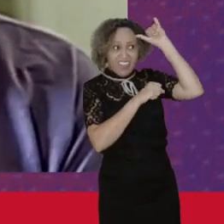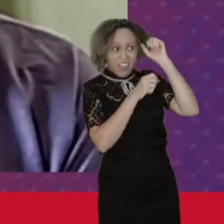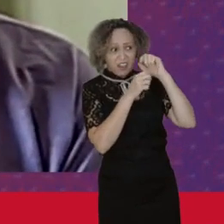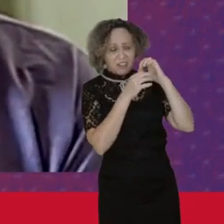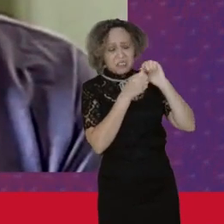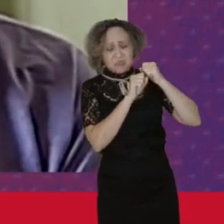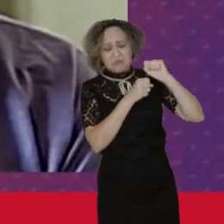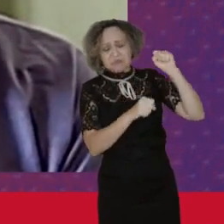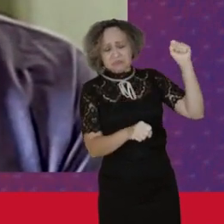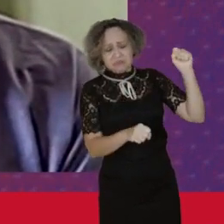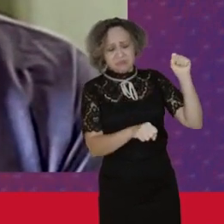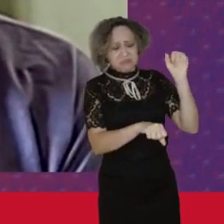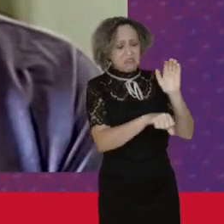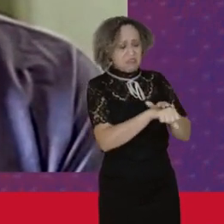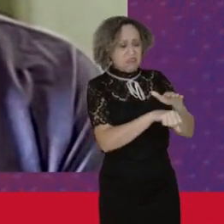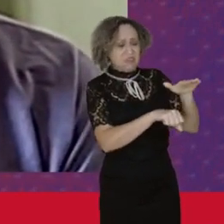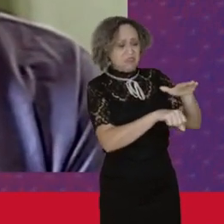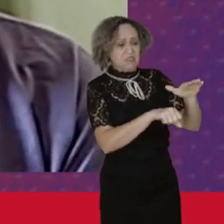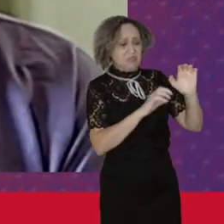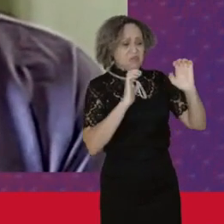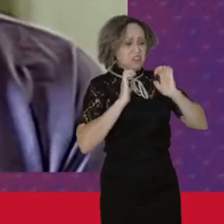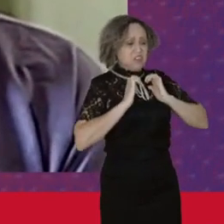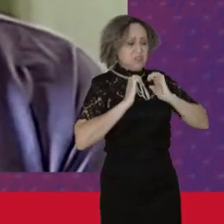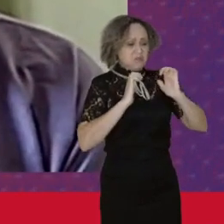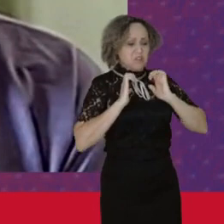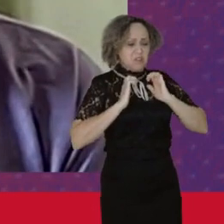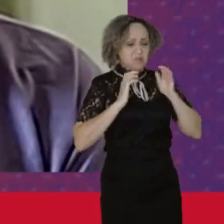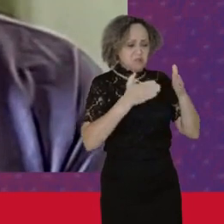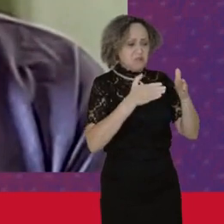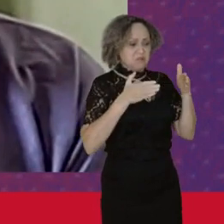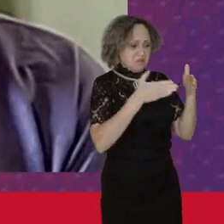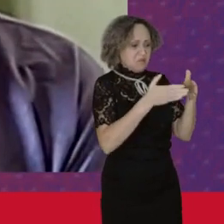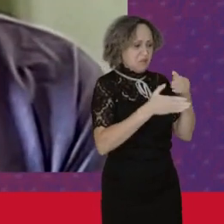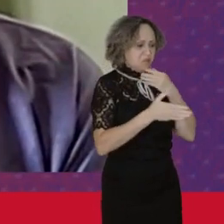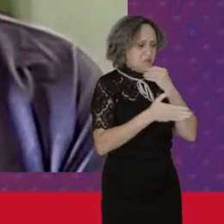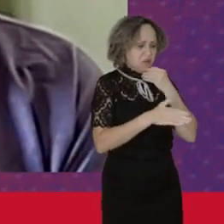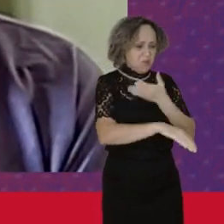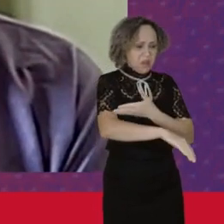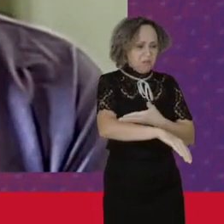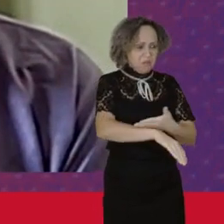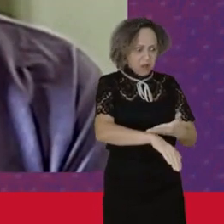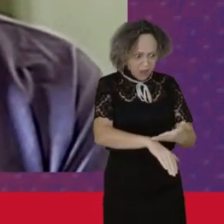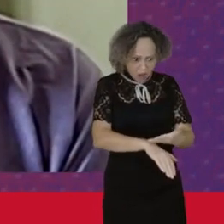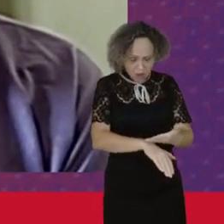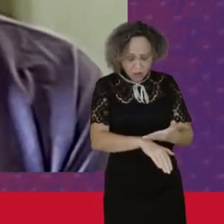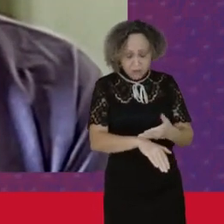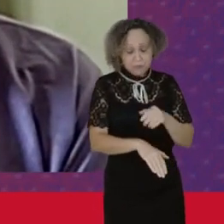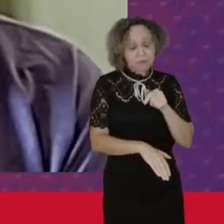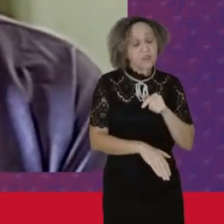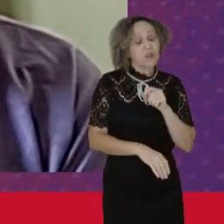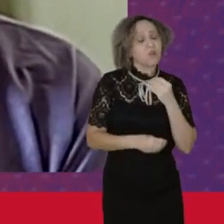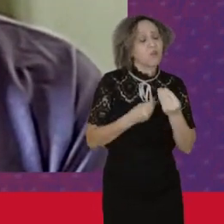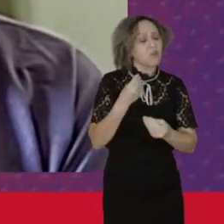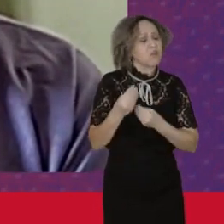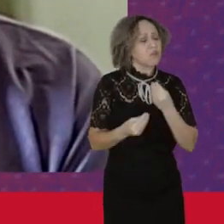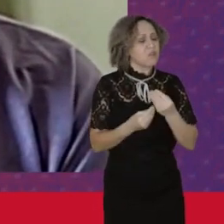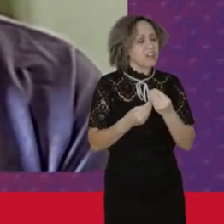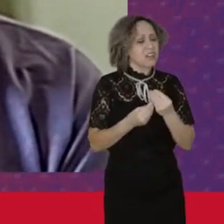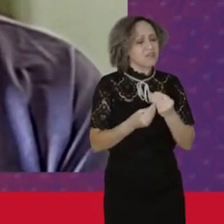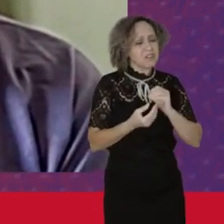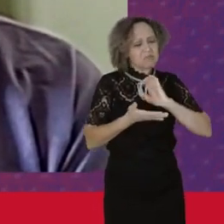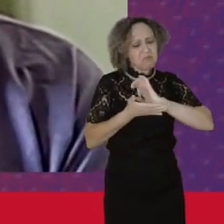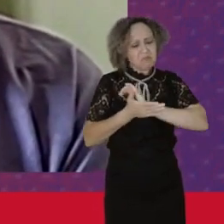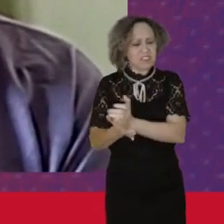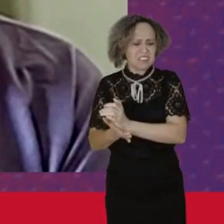concentrada na mão das elites, né, elites brancas, elites de homens, né, e esse processo, o quanto foi excludente para a